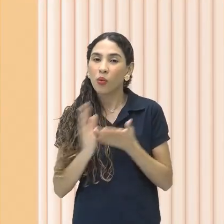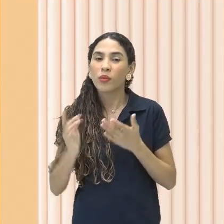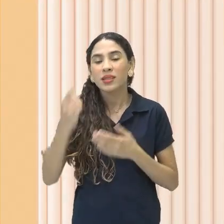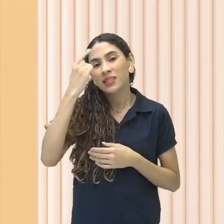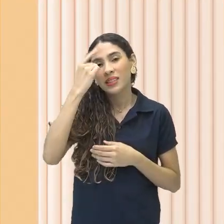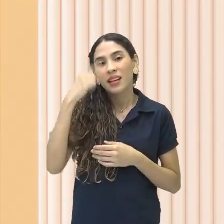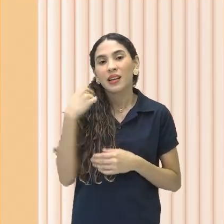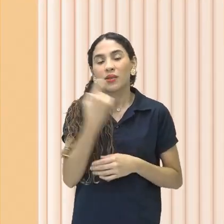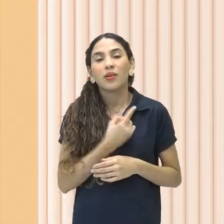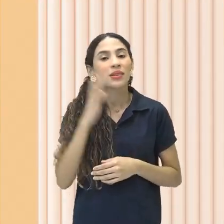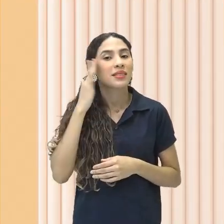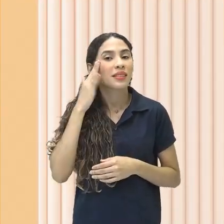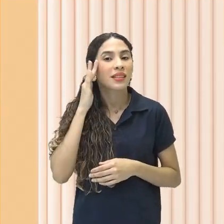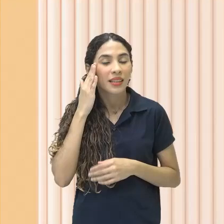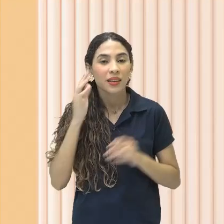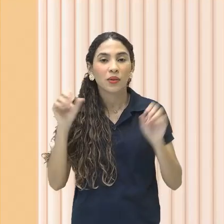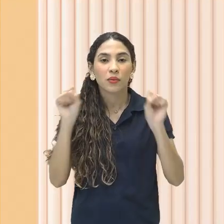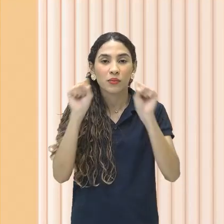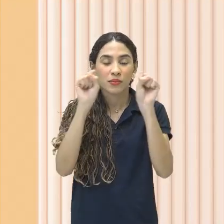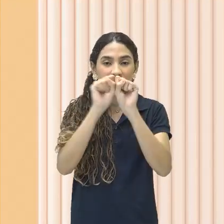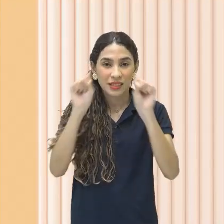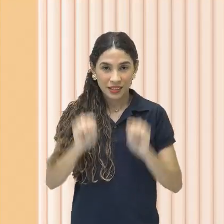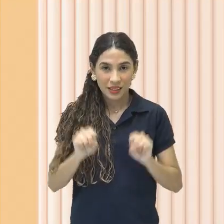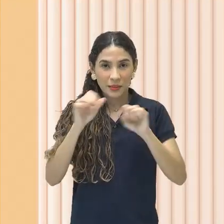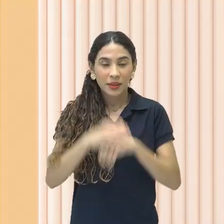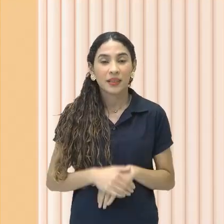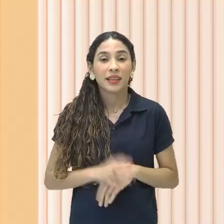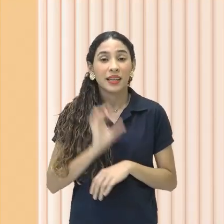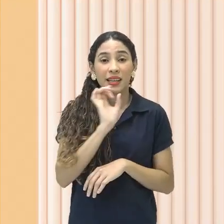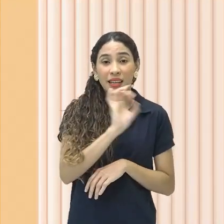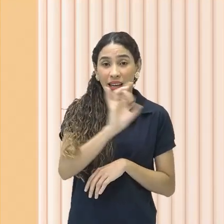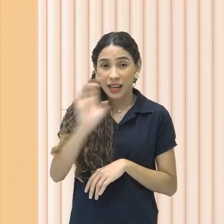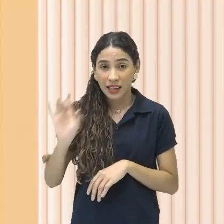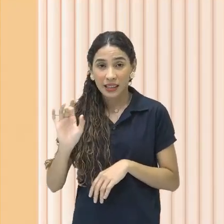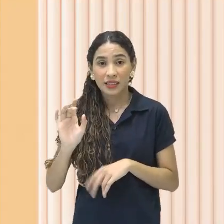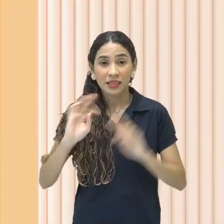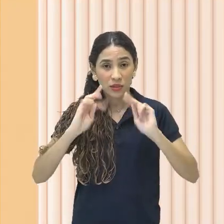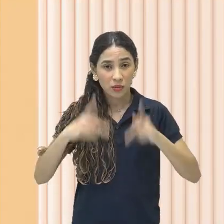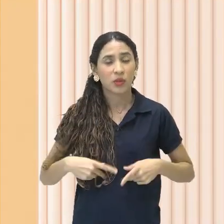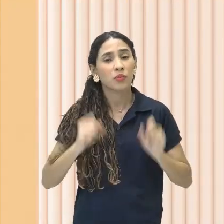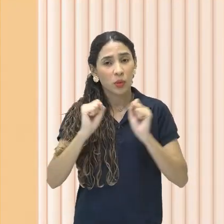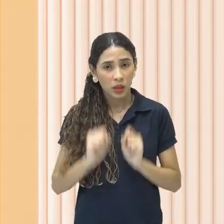gente entender, né, os sistemas aí. Cada um de nós podemos